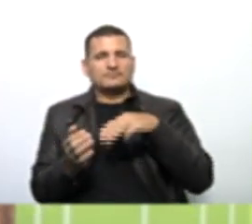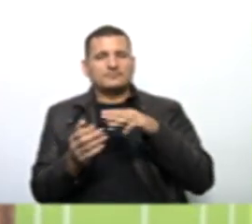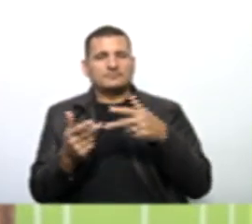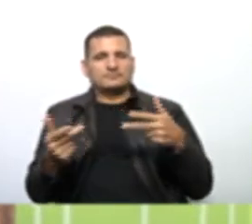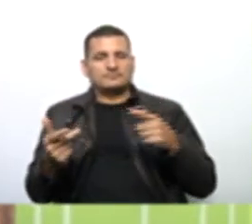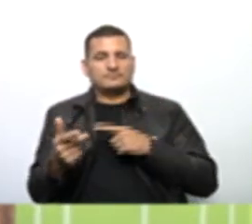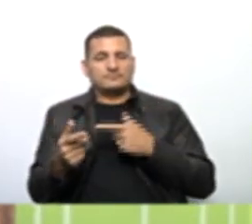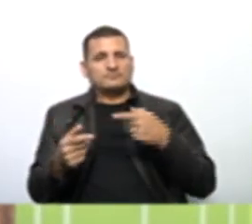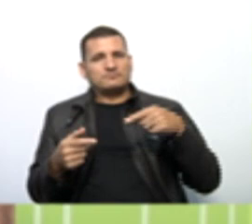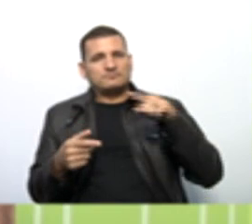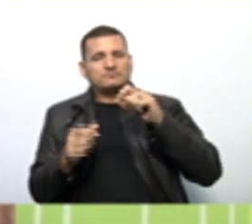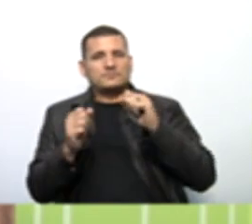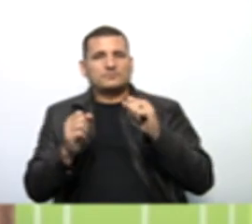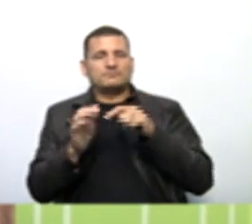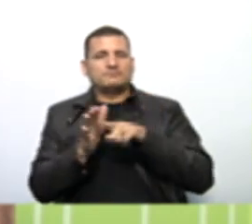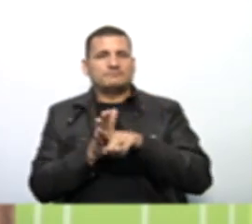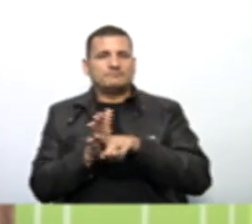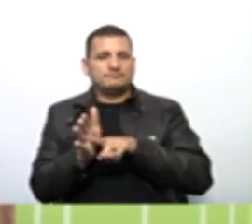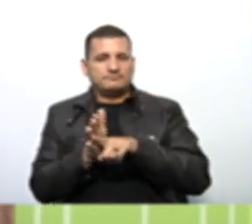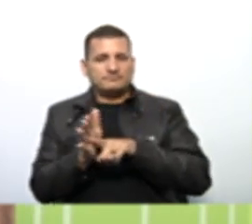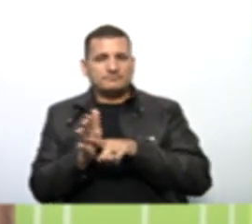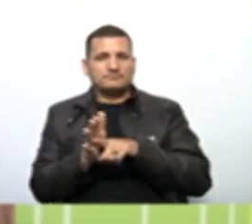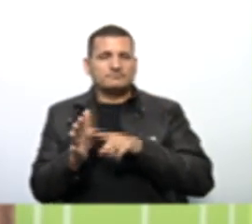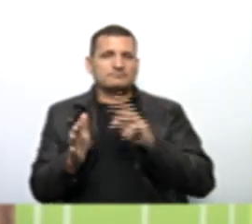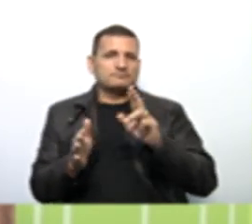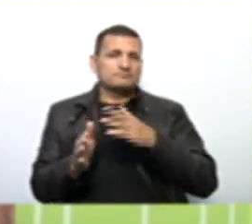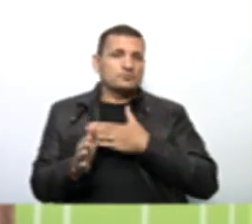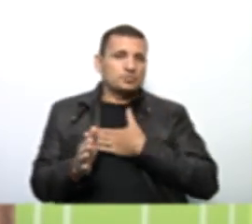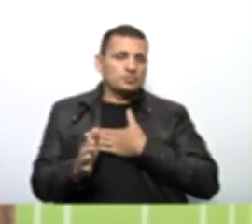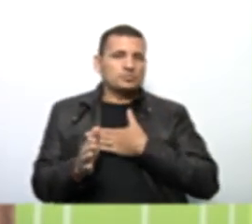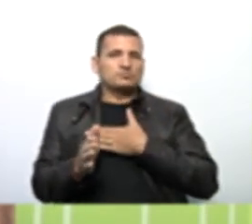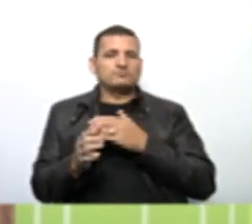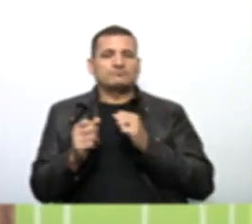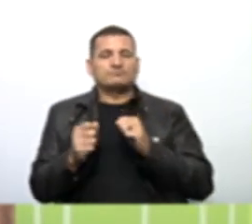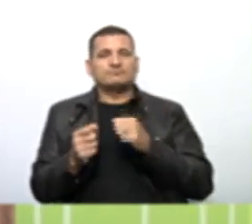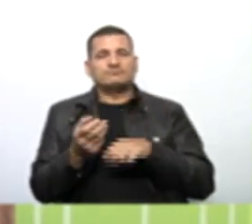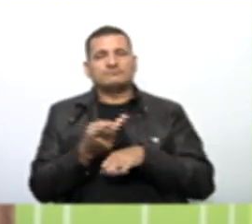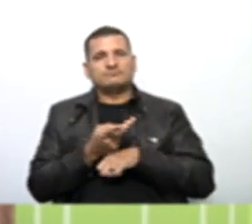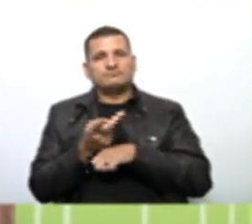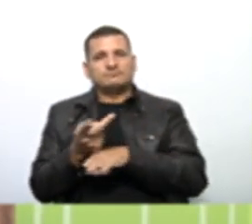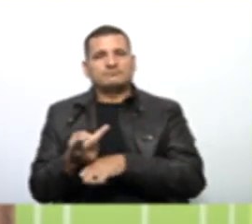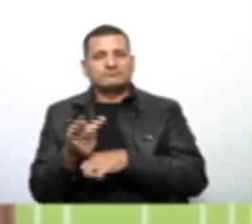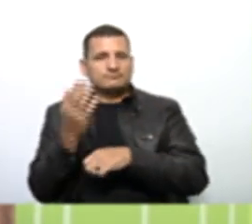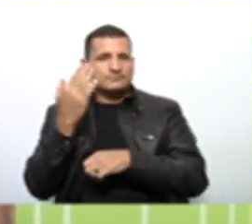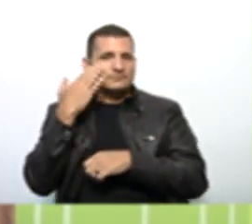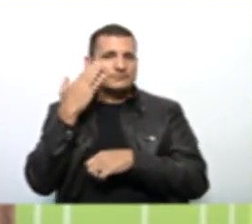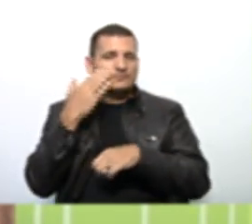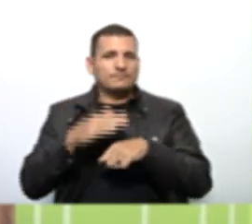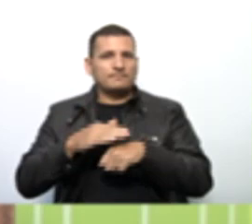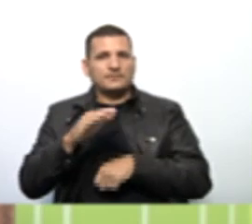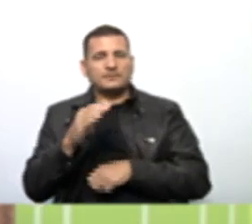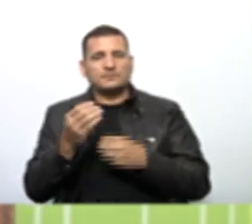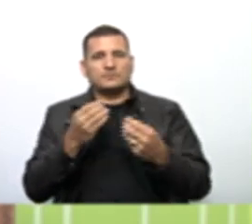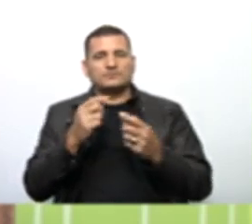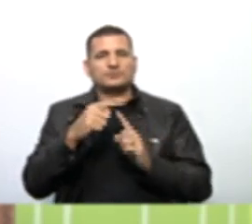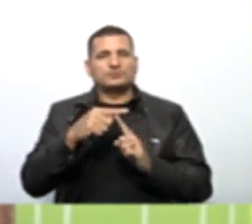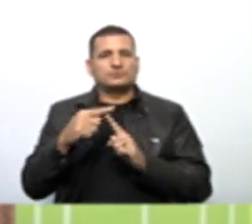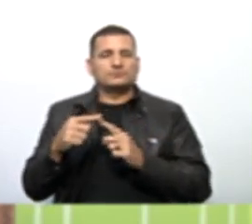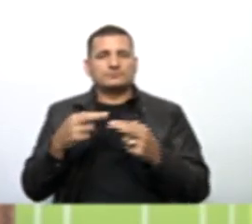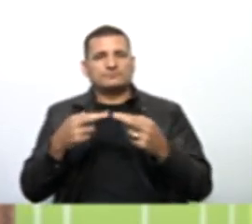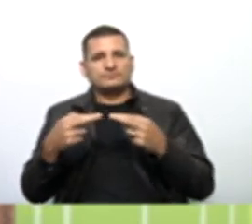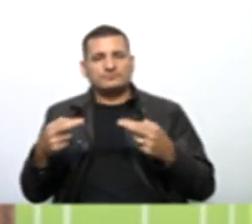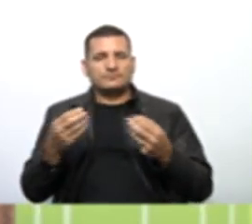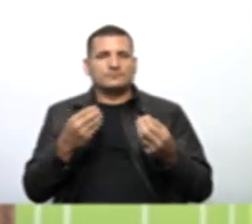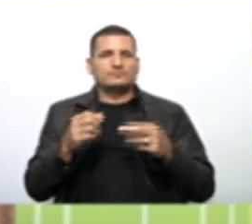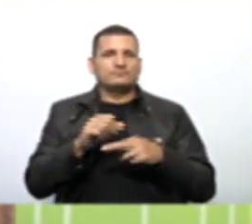que vocês podem pesquisar vocês podem ver quem gostou também pode estar procurando essa bem mais nessa questão de topologia que tem transmissão